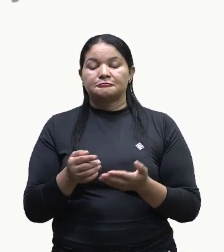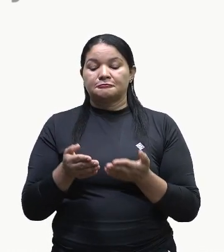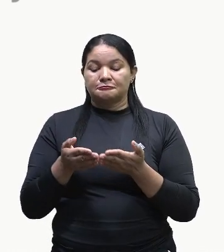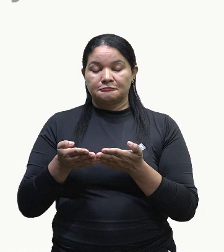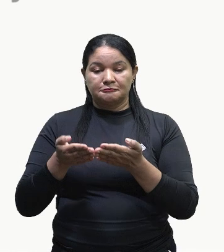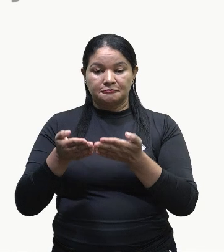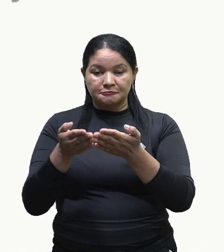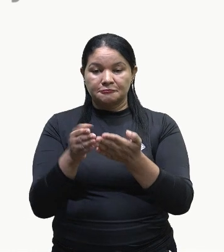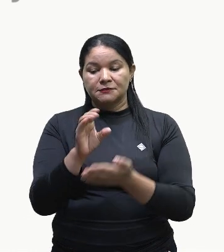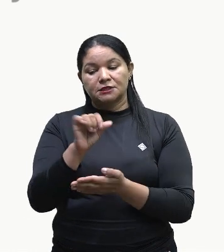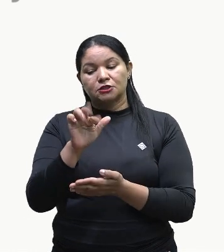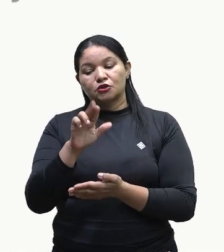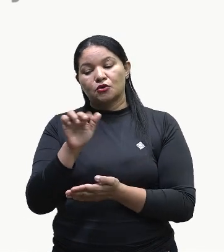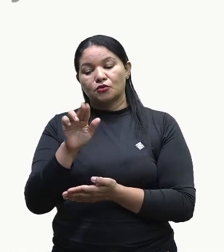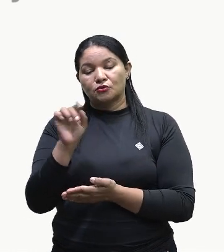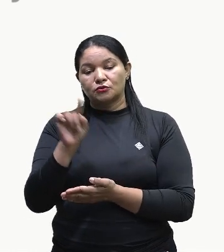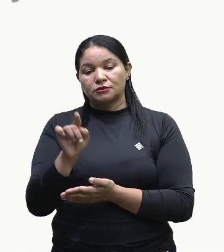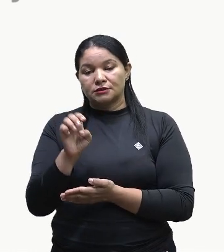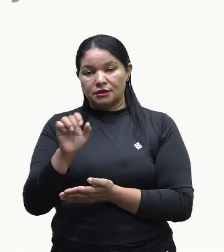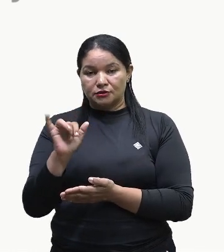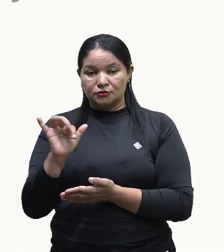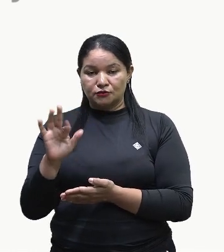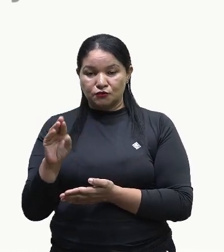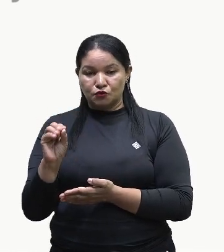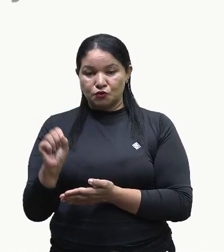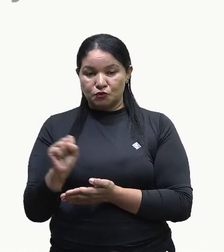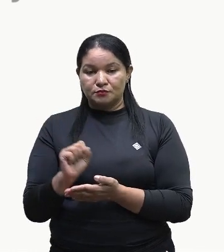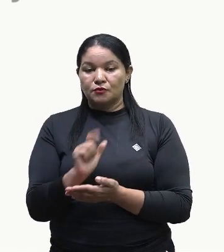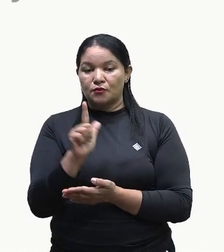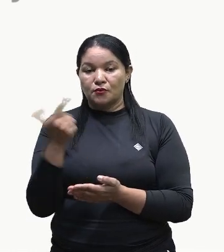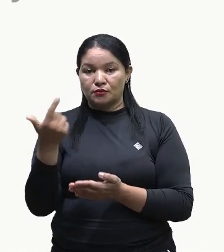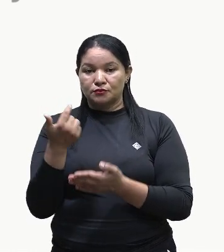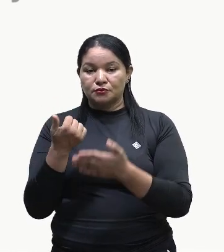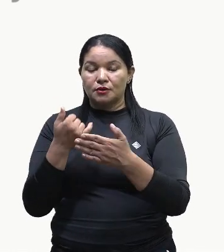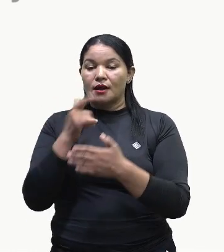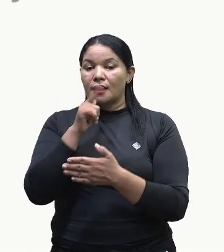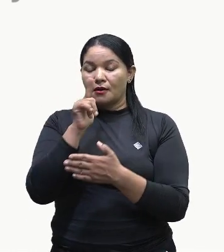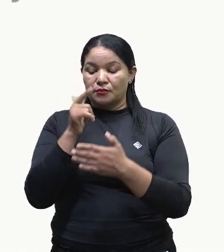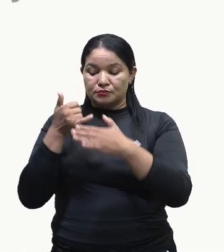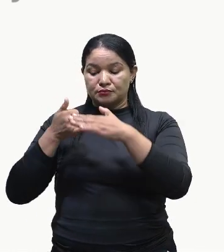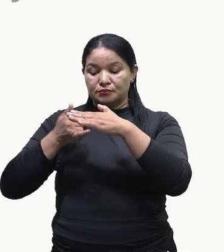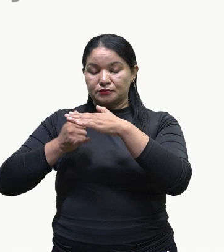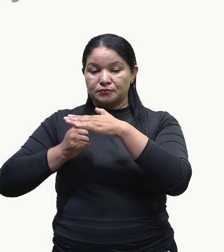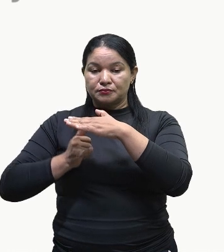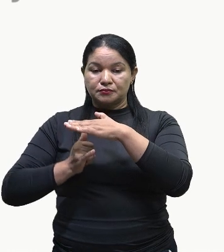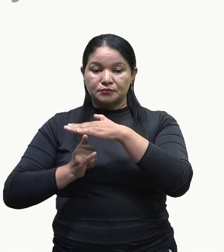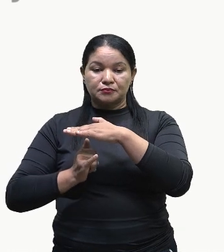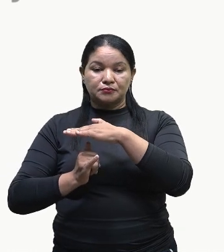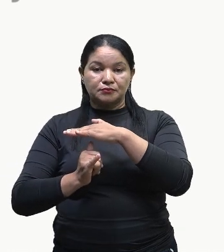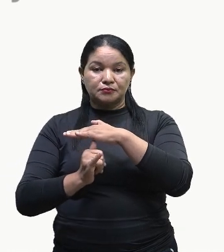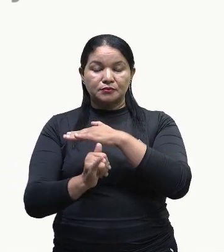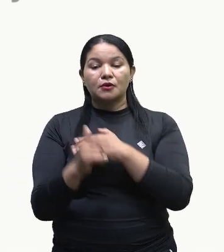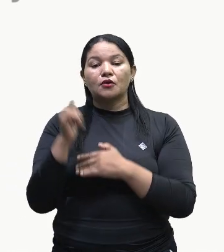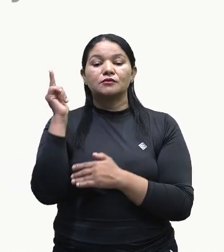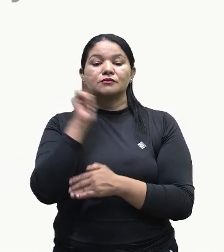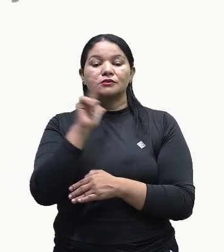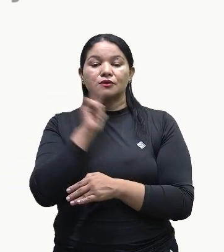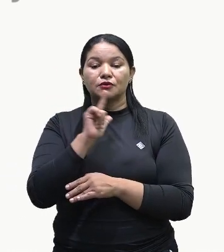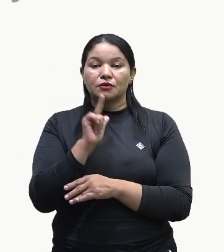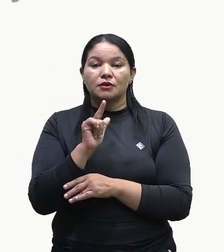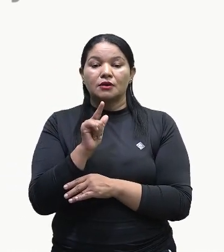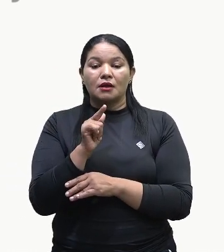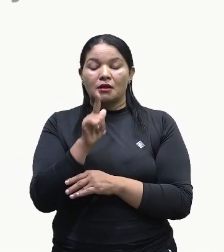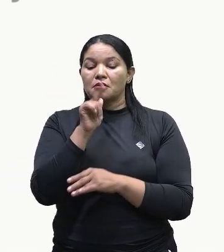também navios. Temos o submarino, é um buque capaz de navegar